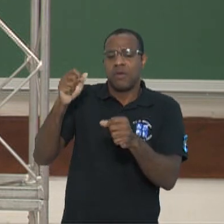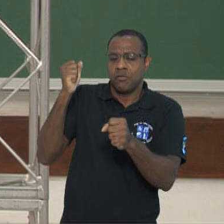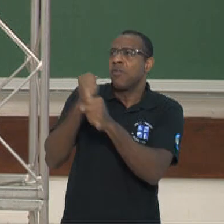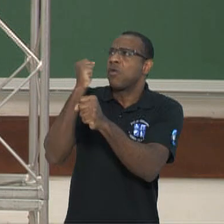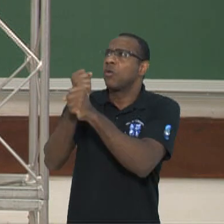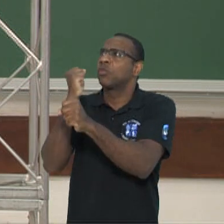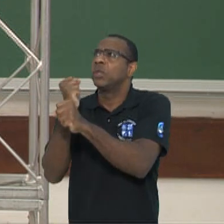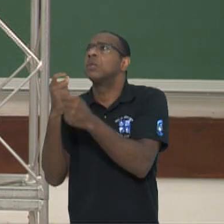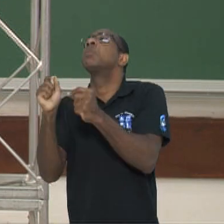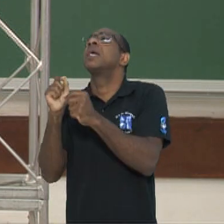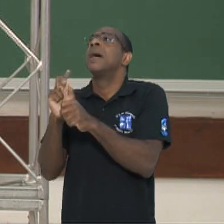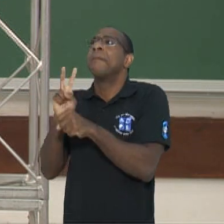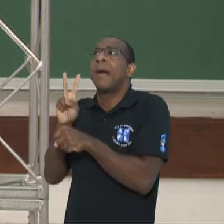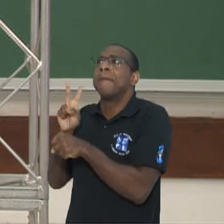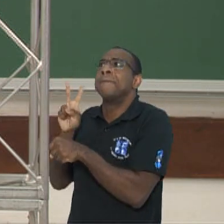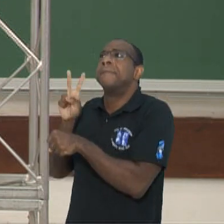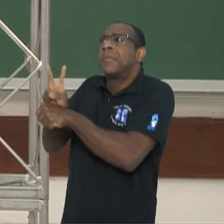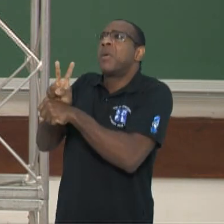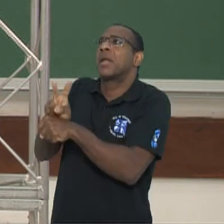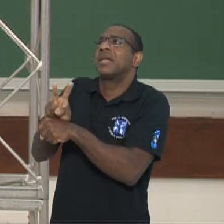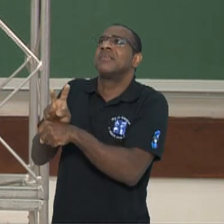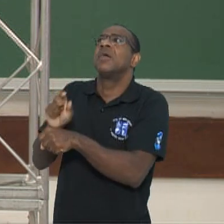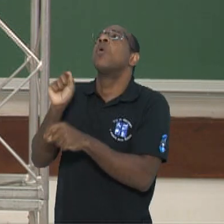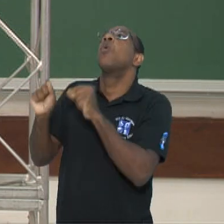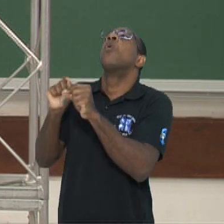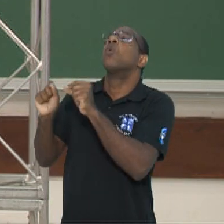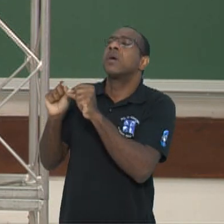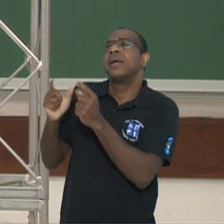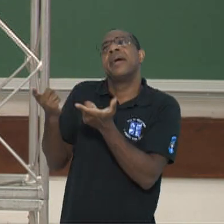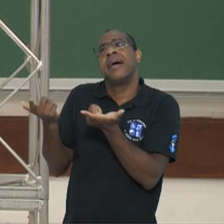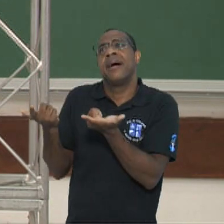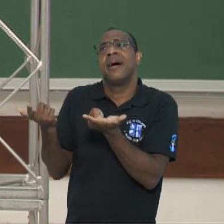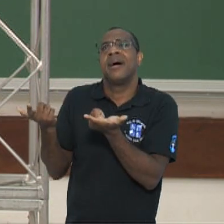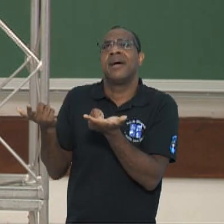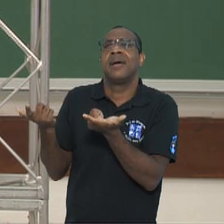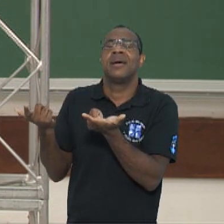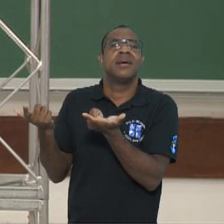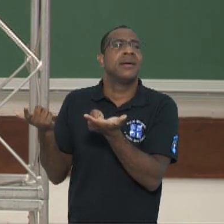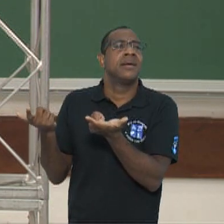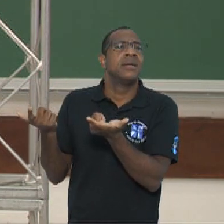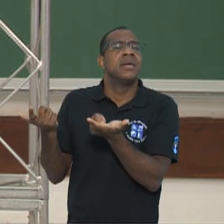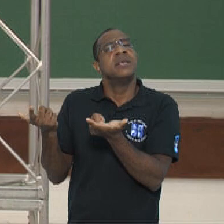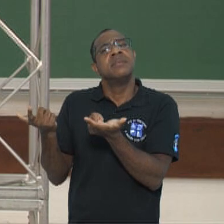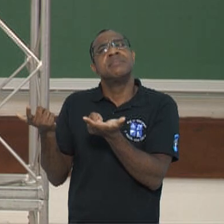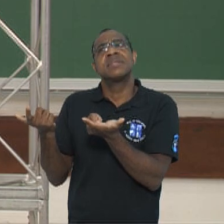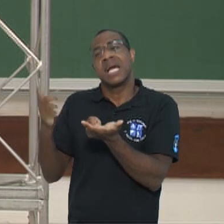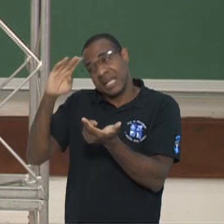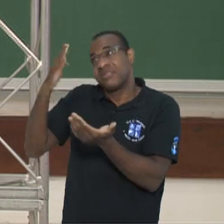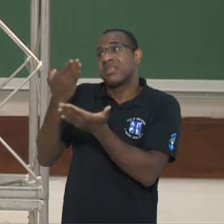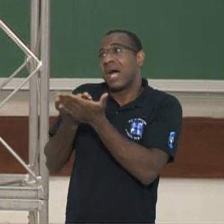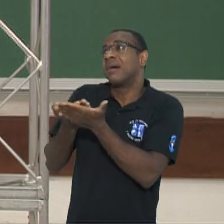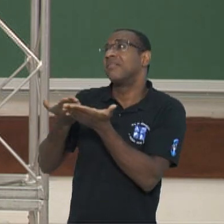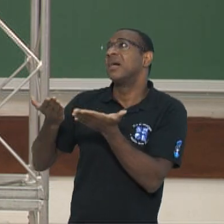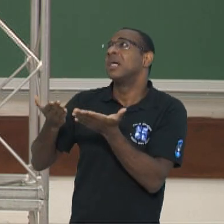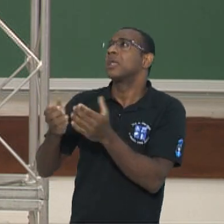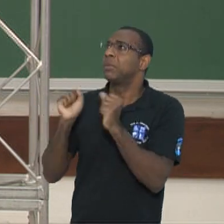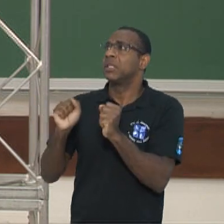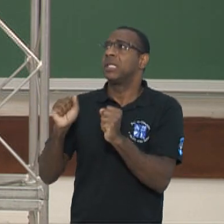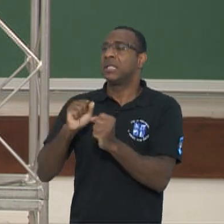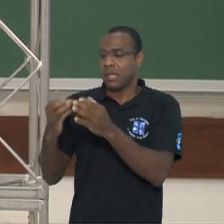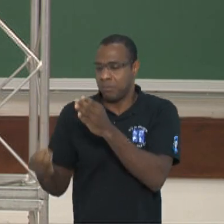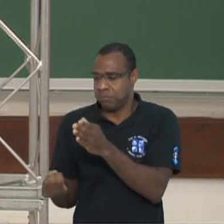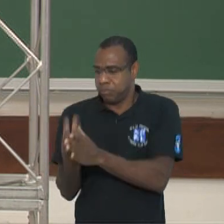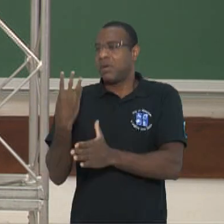uma proteção. Acreditava-se, uma hipótese, que eles acreditavam que ela poderia tomar vida